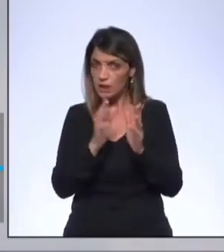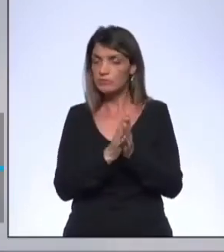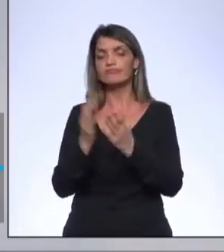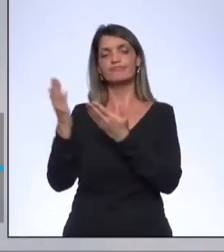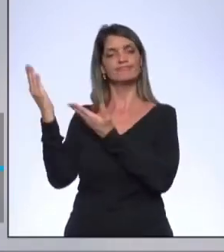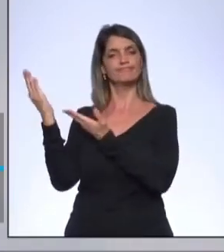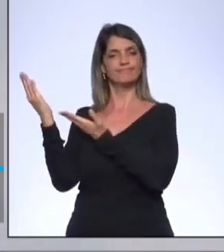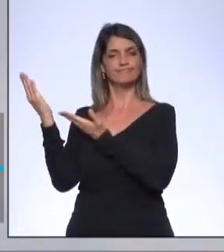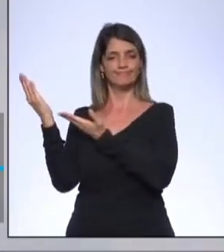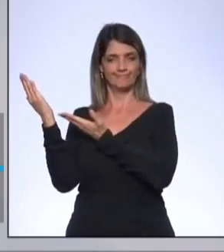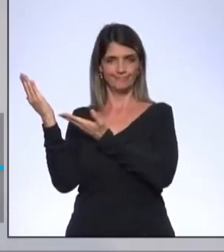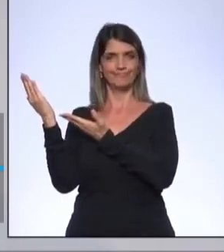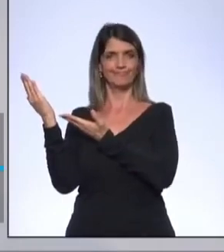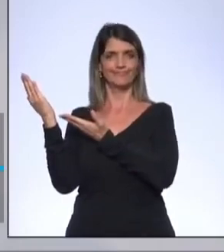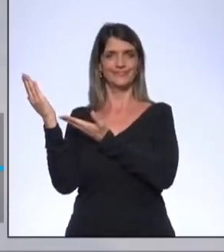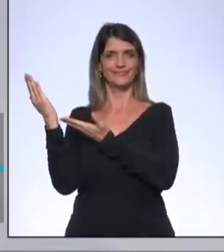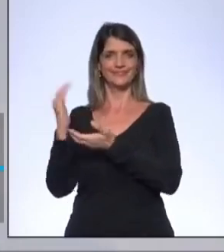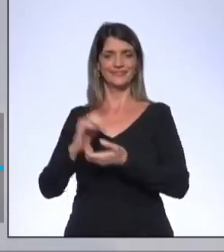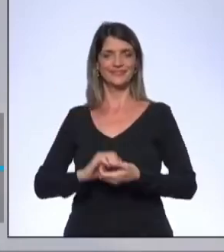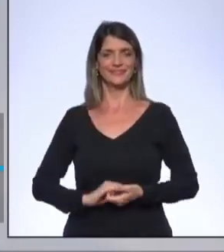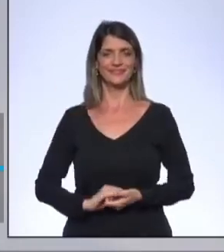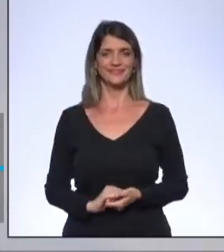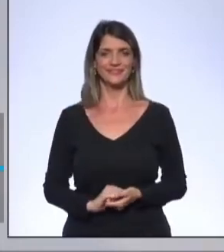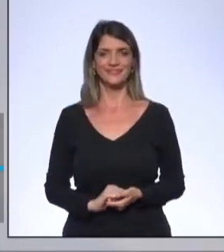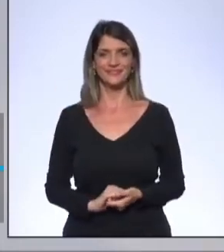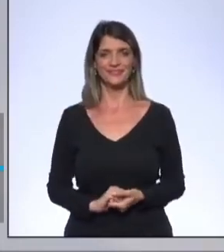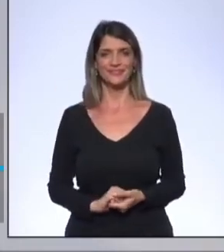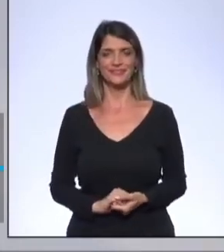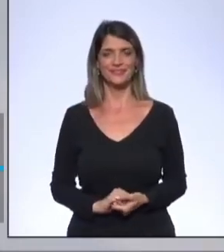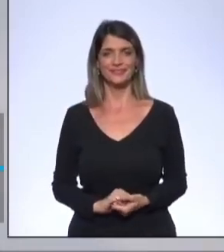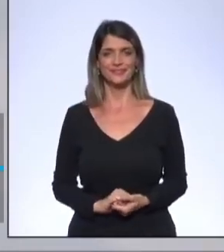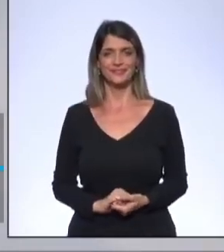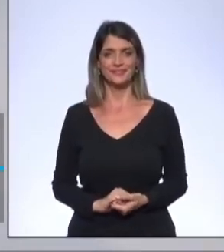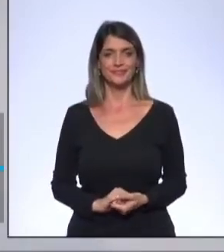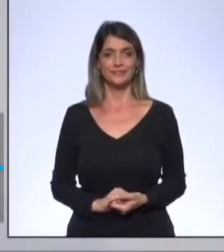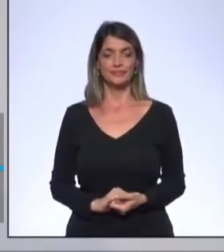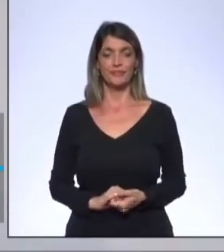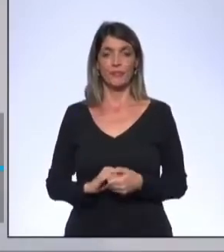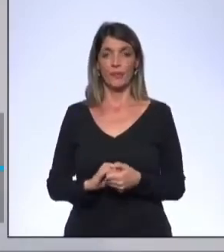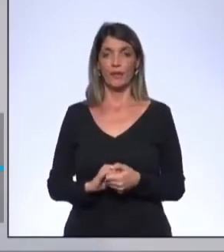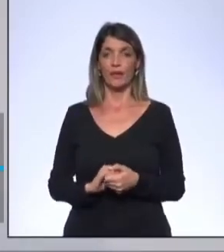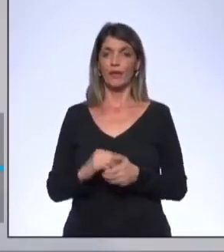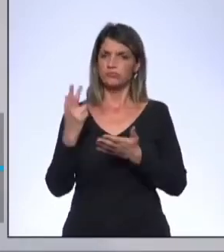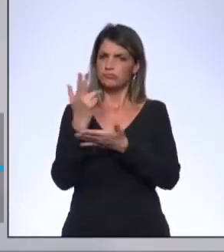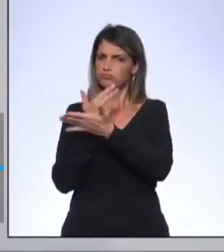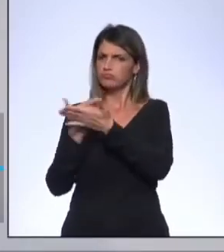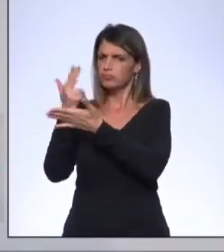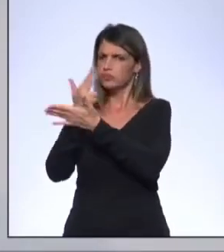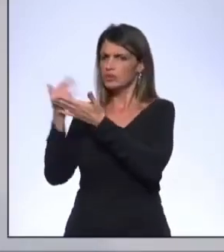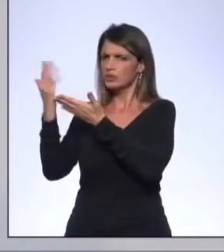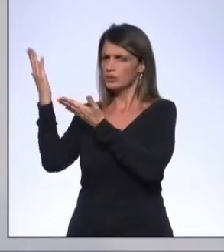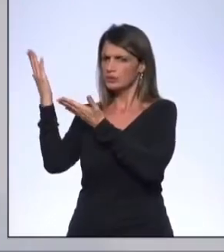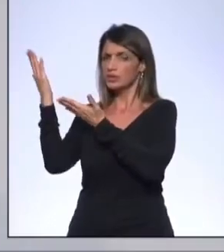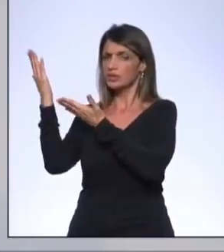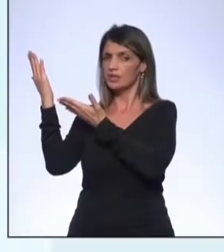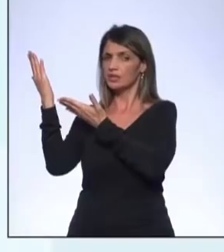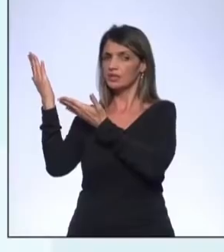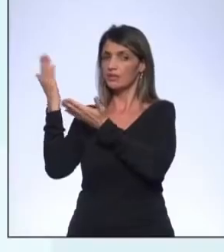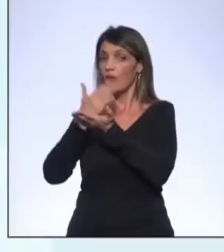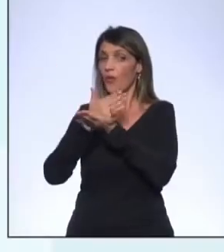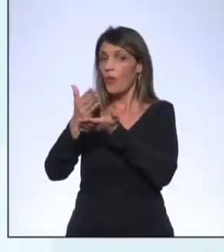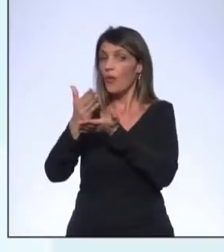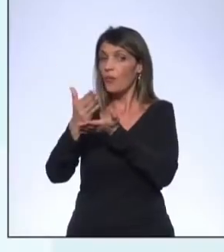por gentileza, o próximo slide, que é uma imagem, tá? A gente já vai